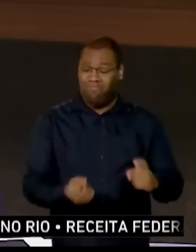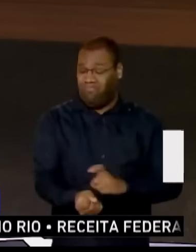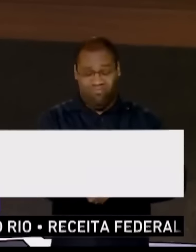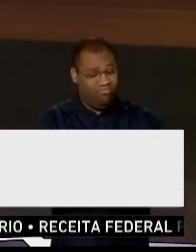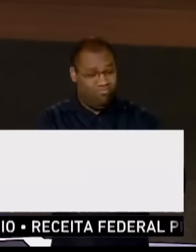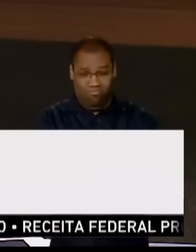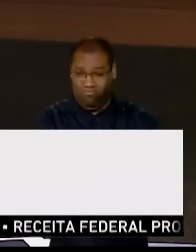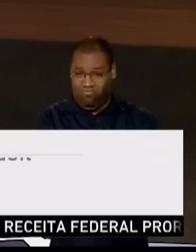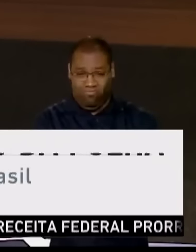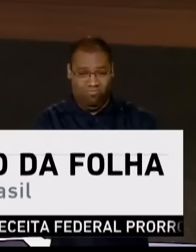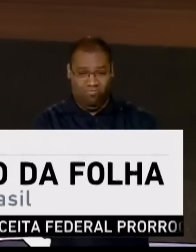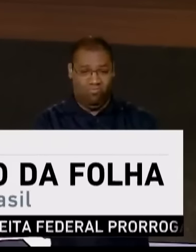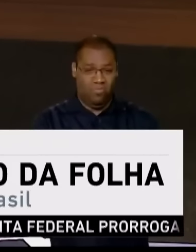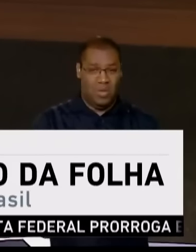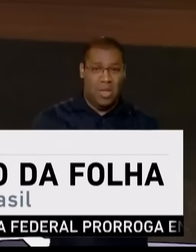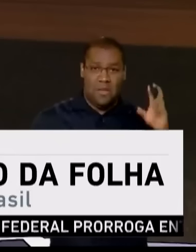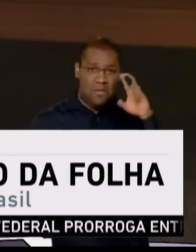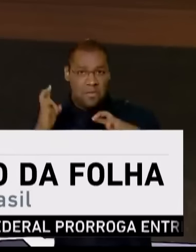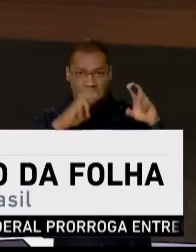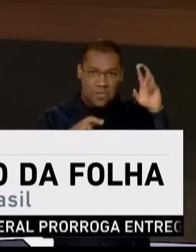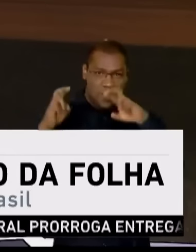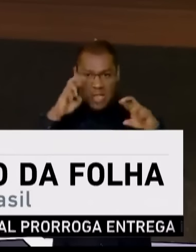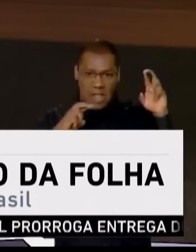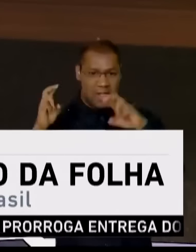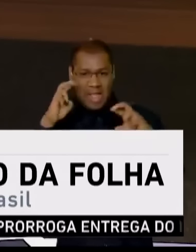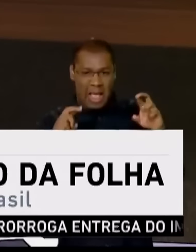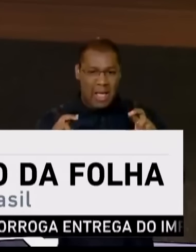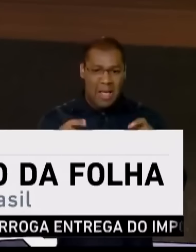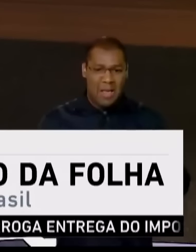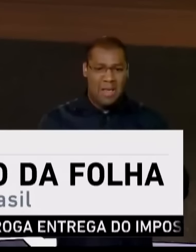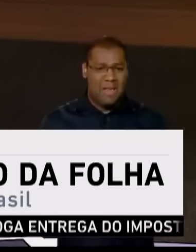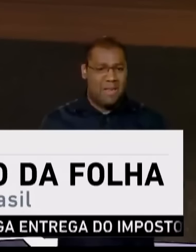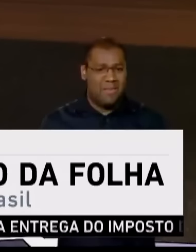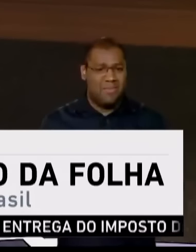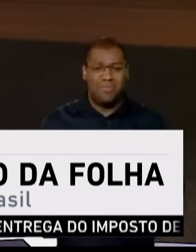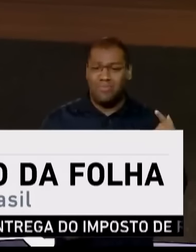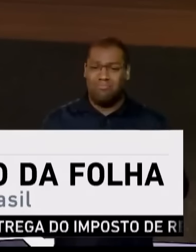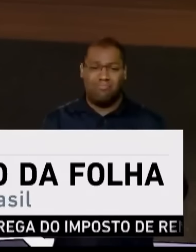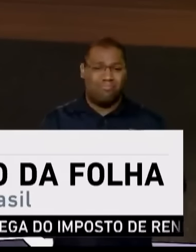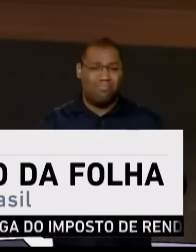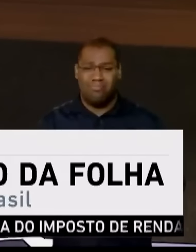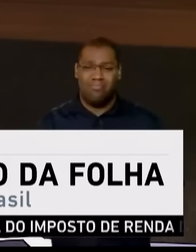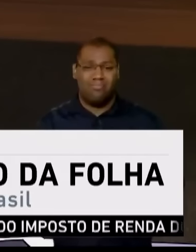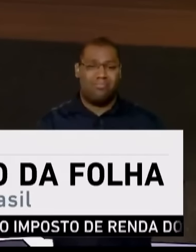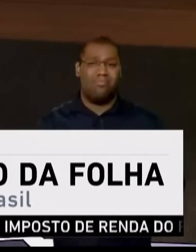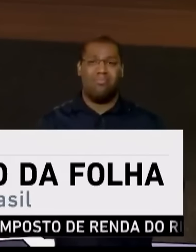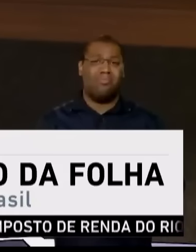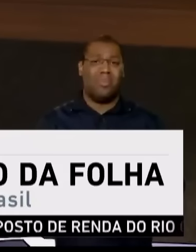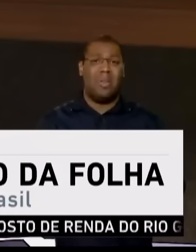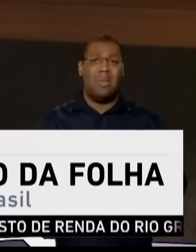irritado com esse negócio de déficit fiscal, de se vai ser zero, se não vai ser zero. Veja, isso é uma discussão que em nenhum país do mundo se